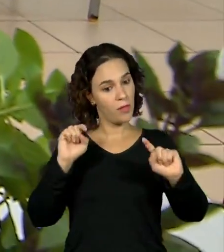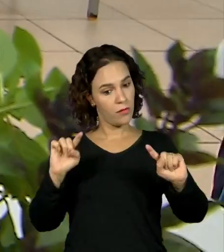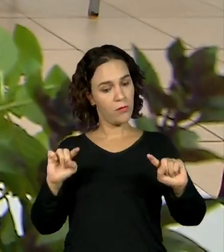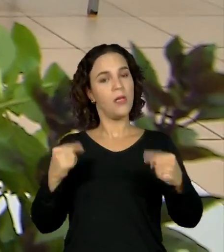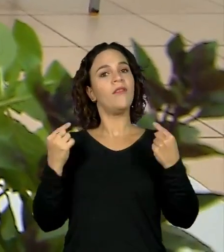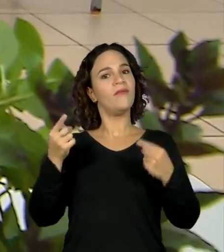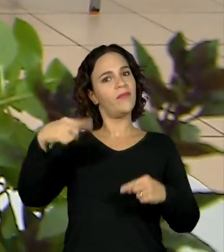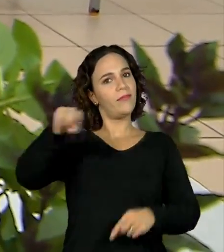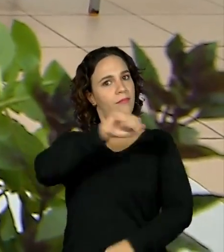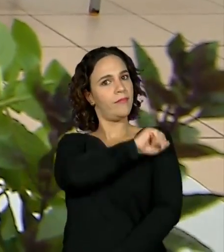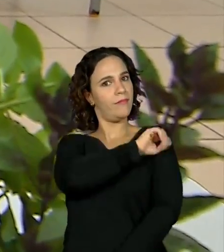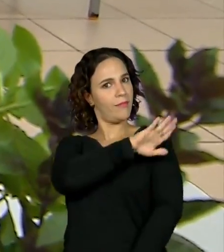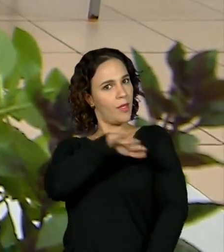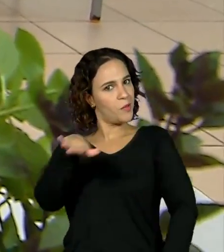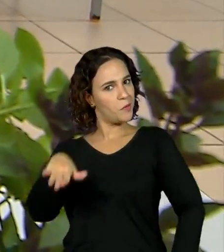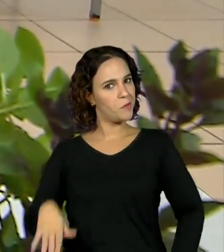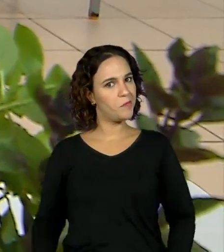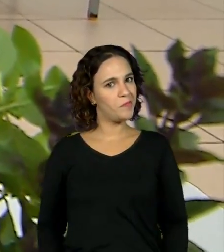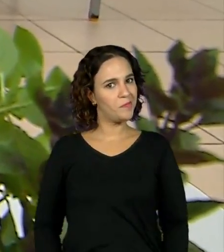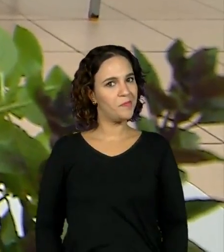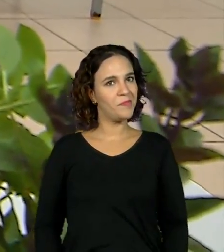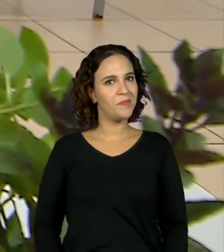para esses alunos.